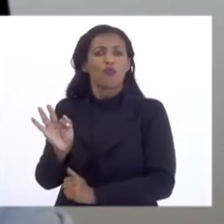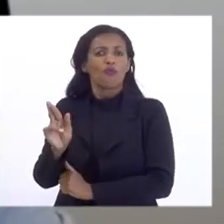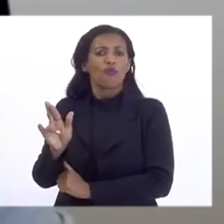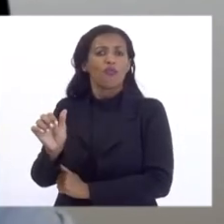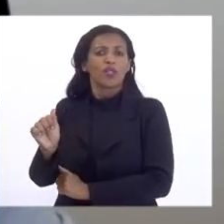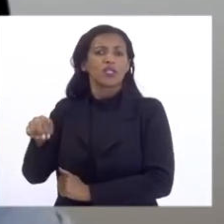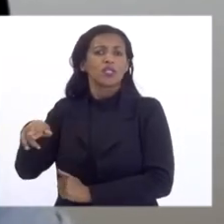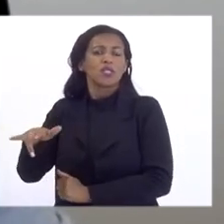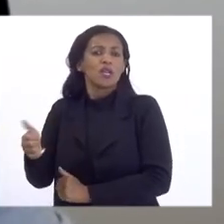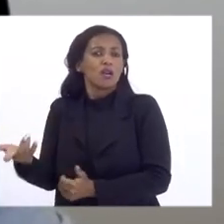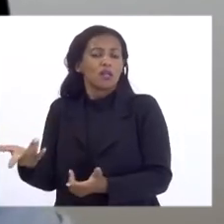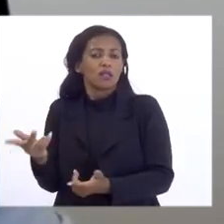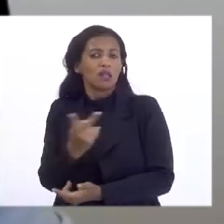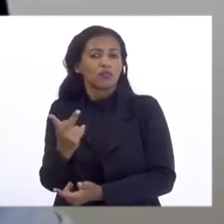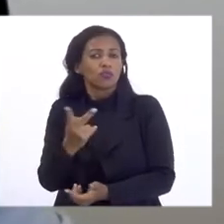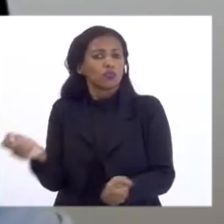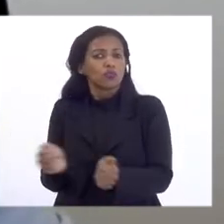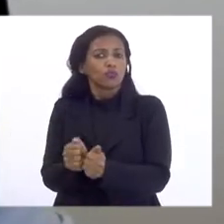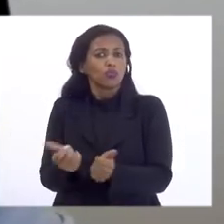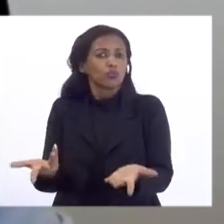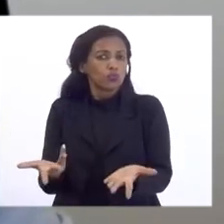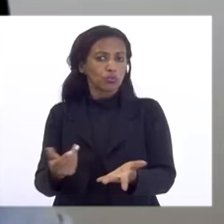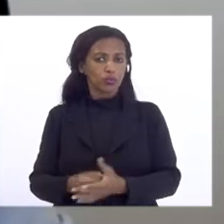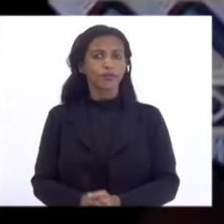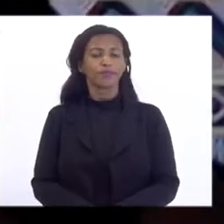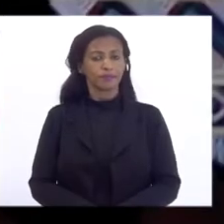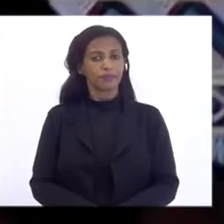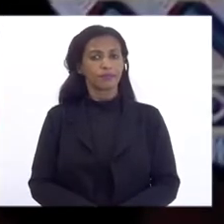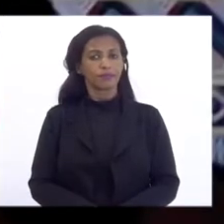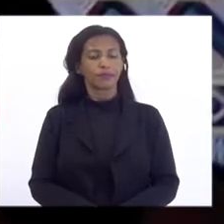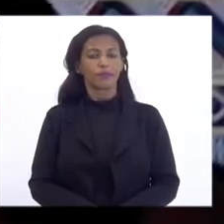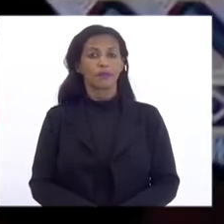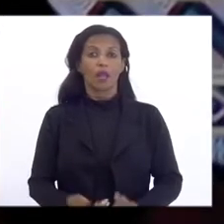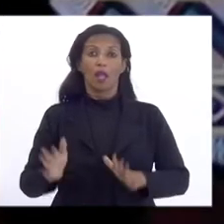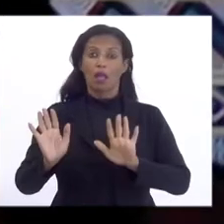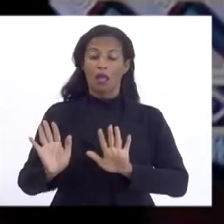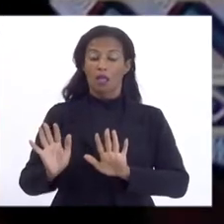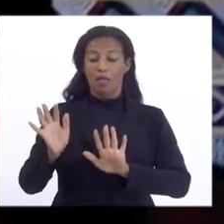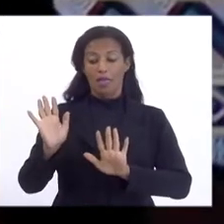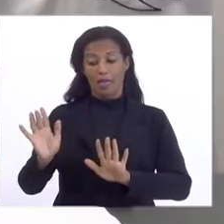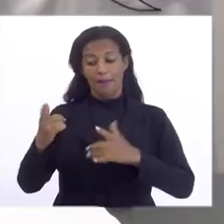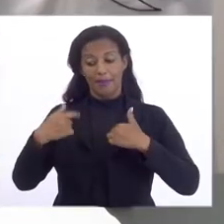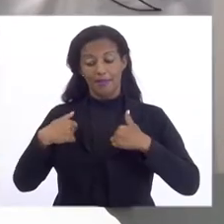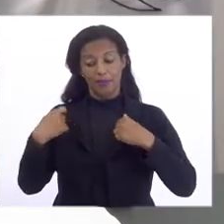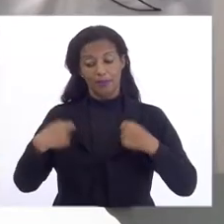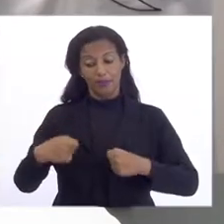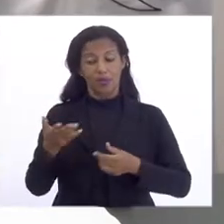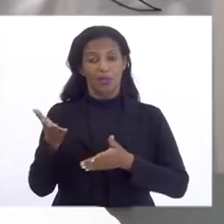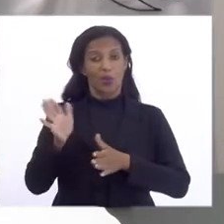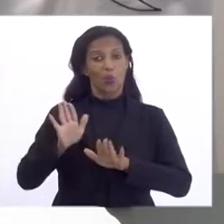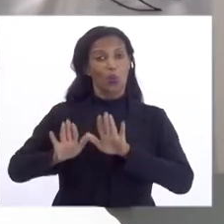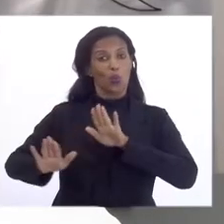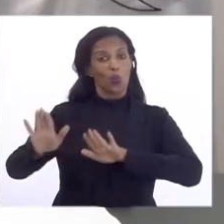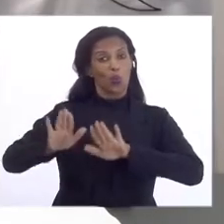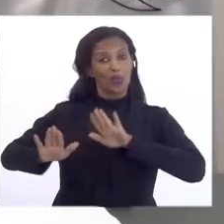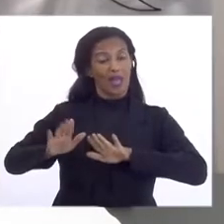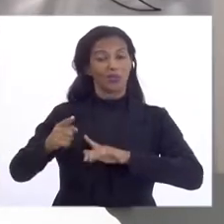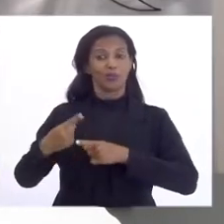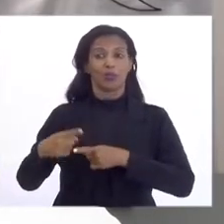virasse para o Ele ia falar isso agora. Pois é, mas aí. Eu acho que ele ia falar isso. Aí é uma questão que eu preciso ter muito cuidado, porque a Zeidan